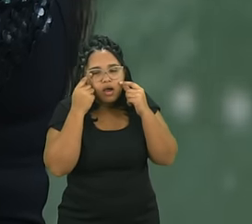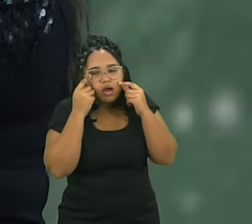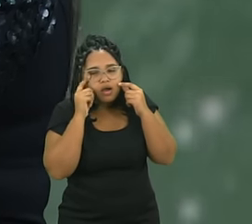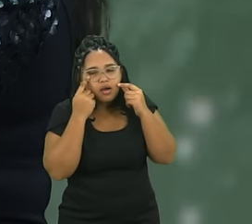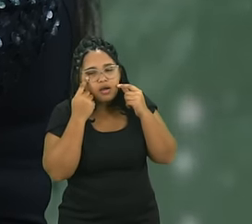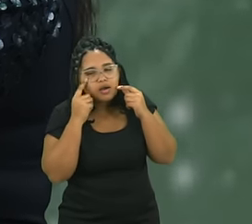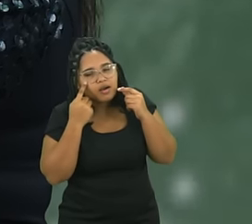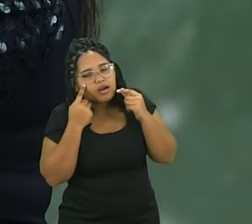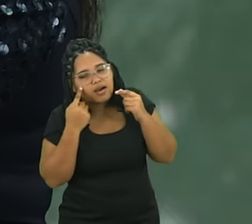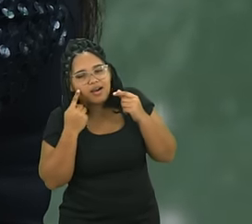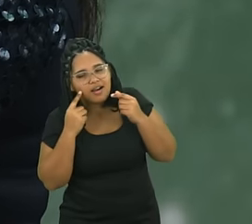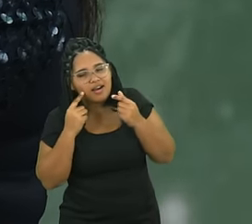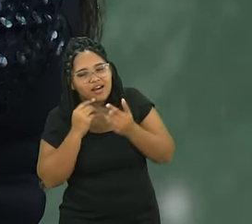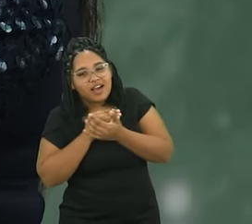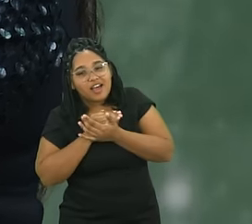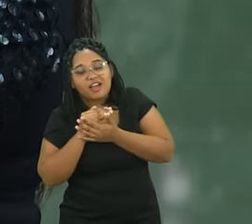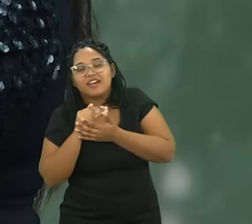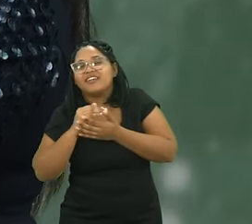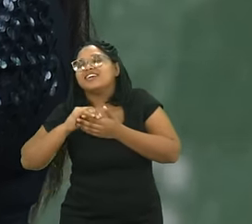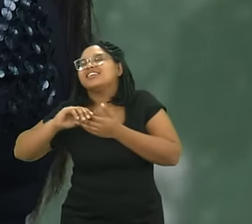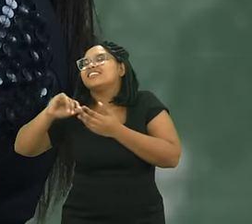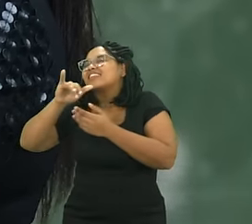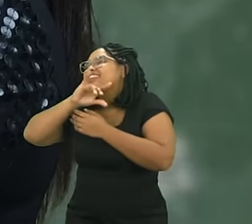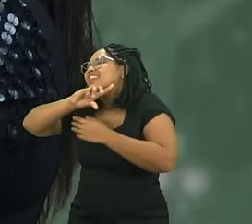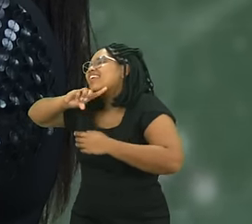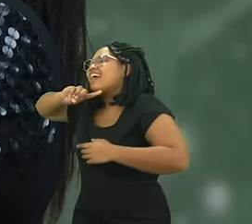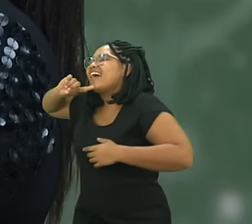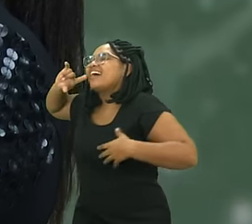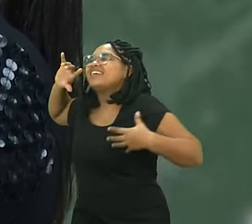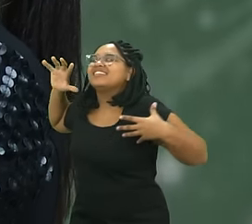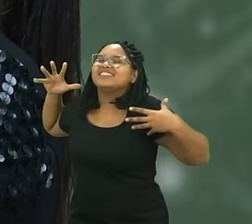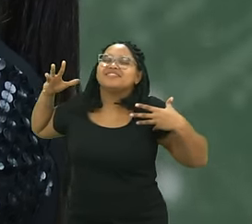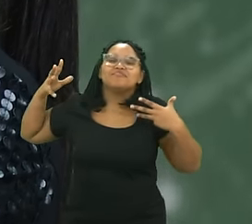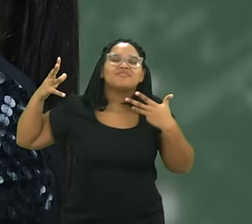comecei: grandioso és tu.